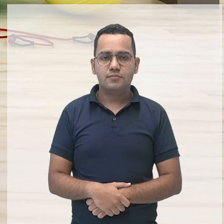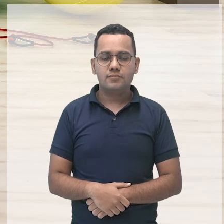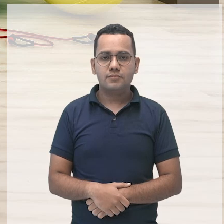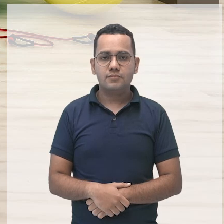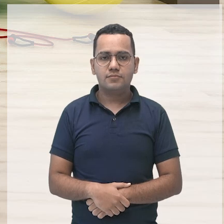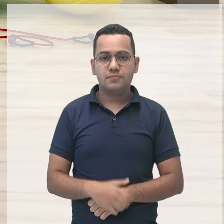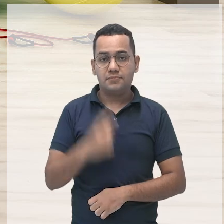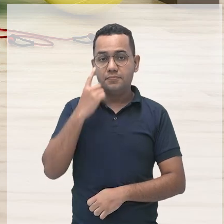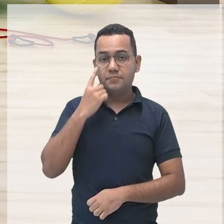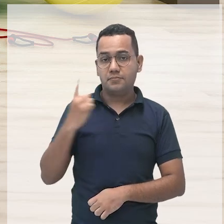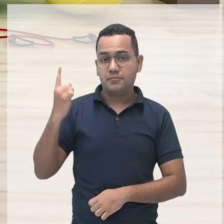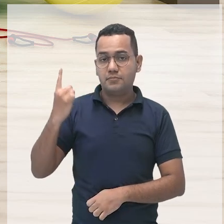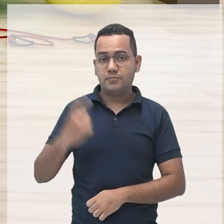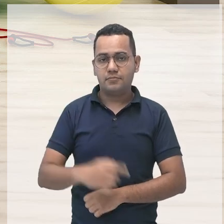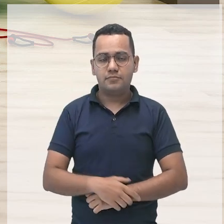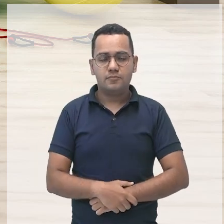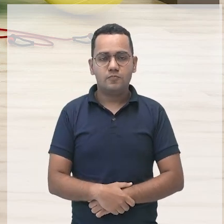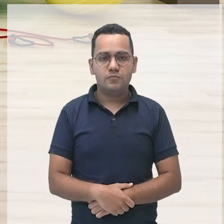2,